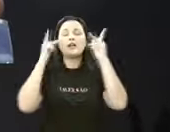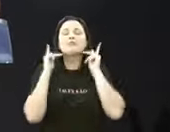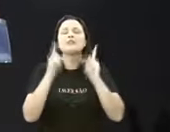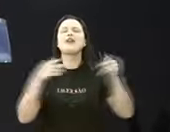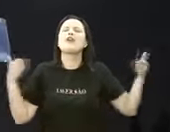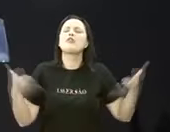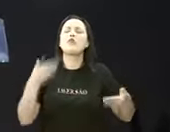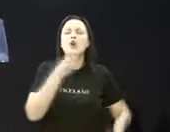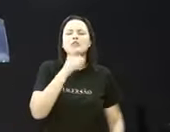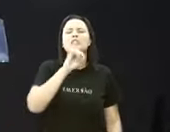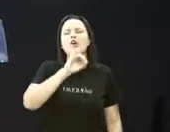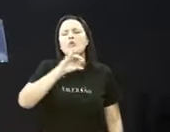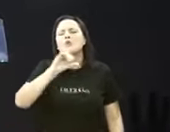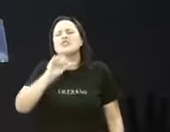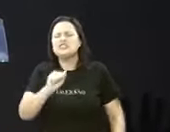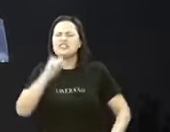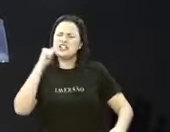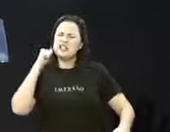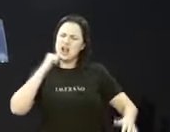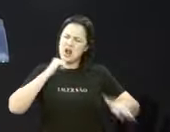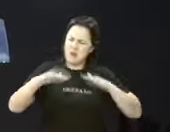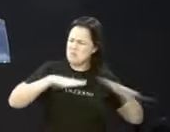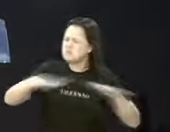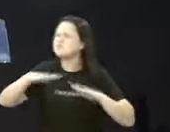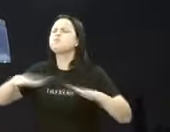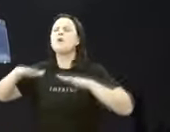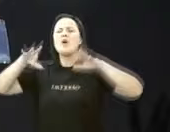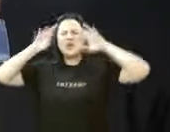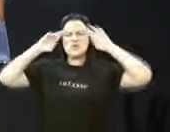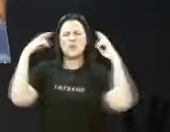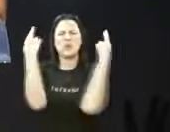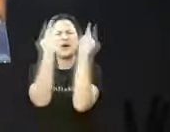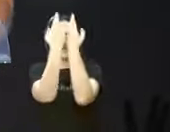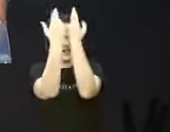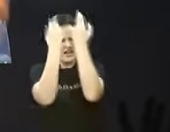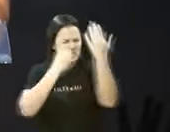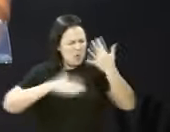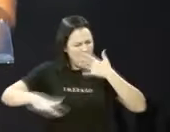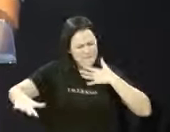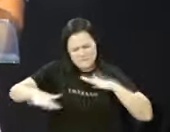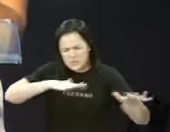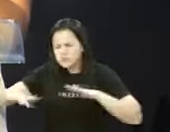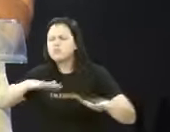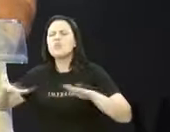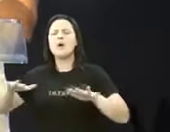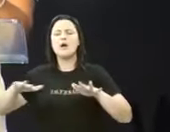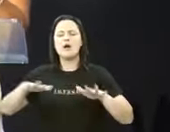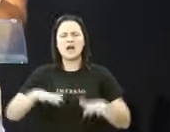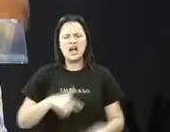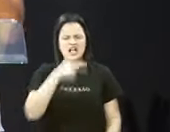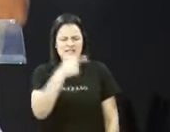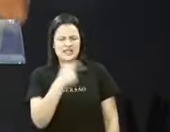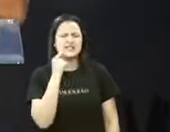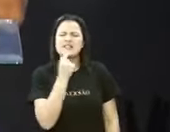de manifestação sobrenatural do céu. Se o inferno achou que o dia 7 de setembro seria um dia de vergonha, um dia de